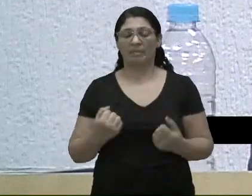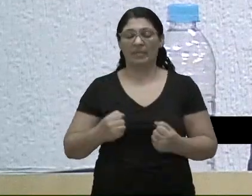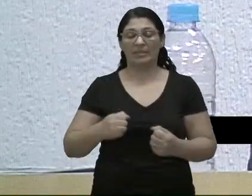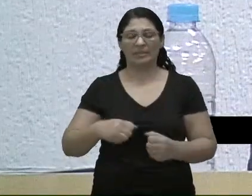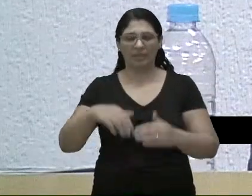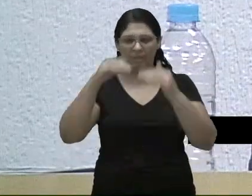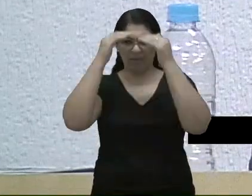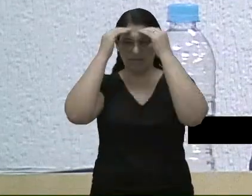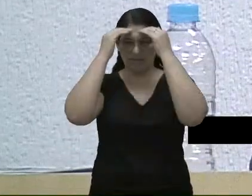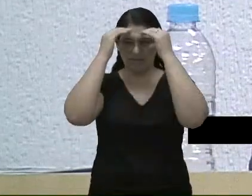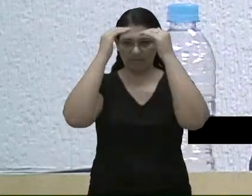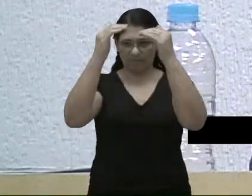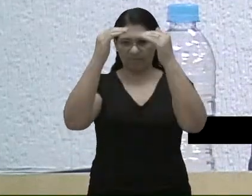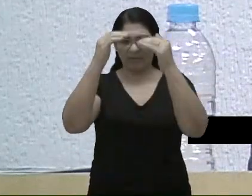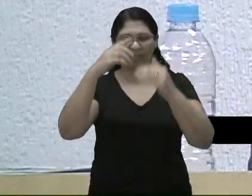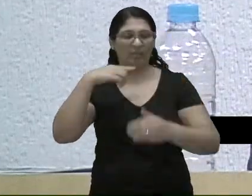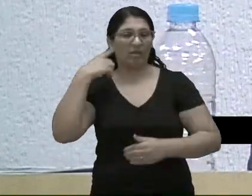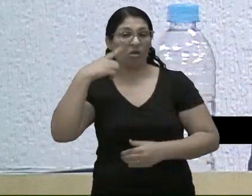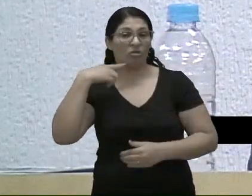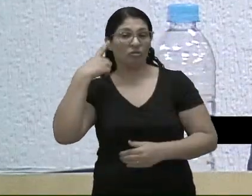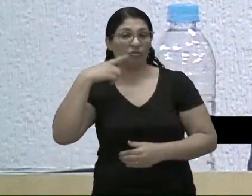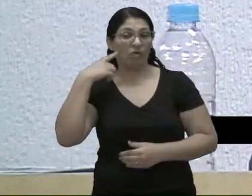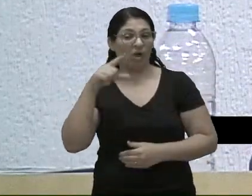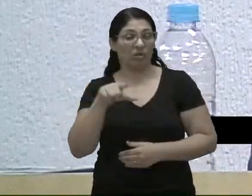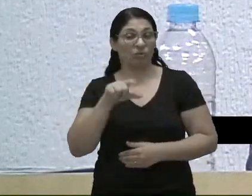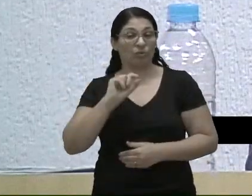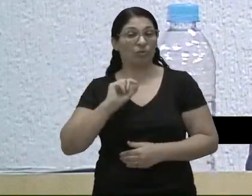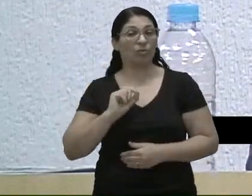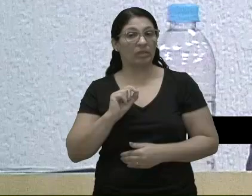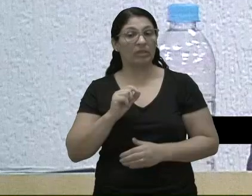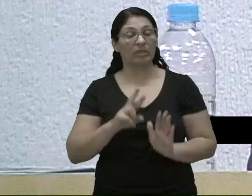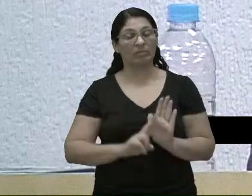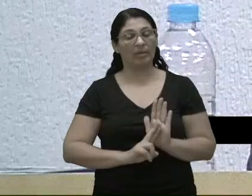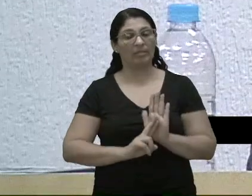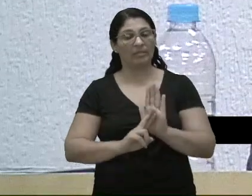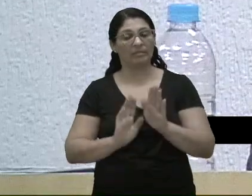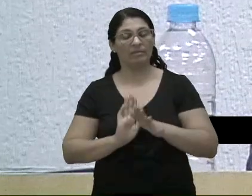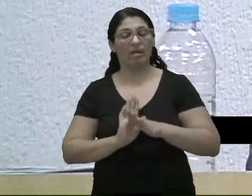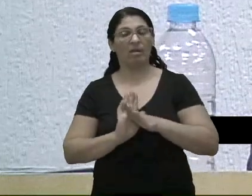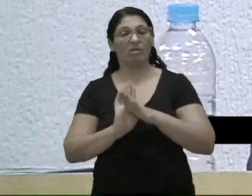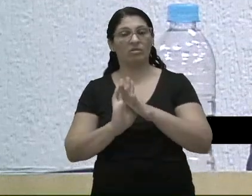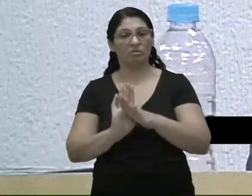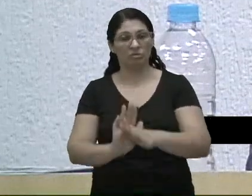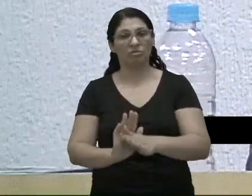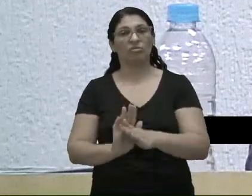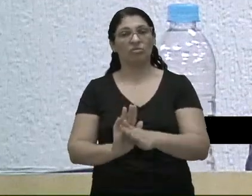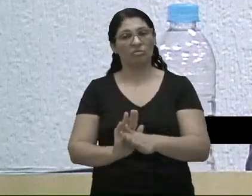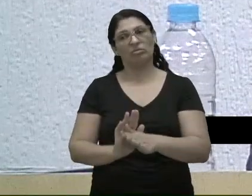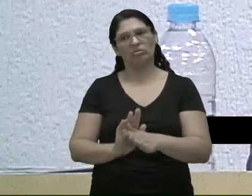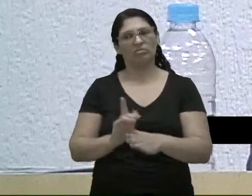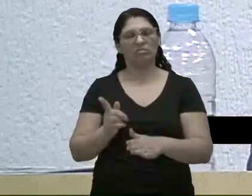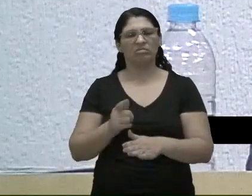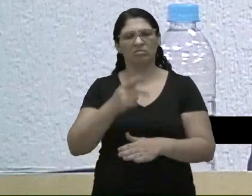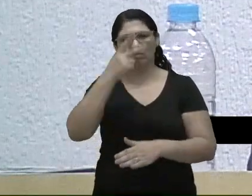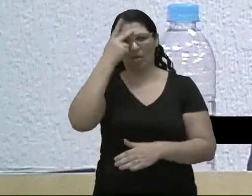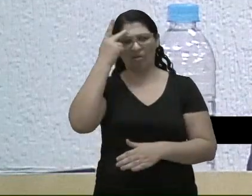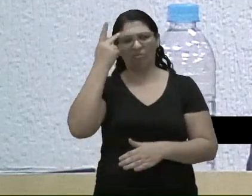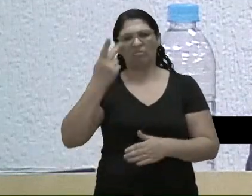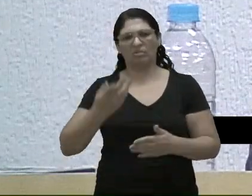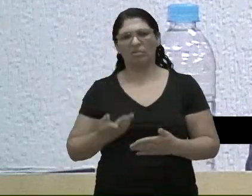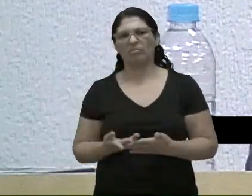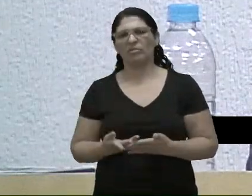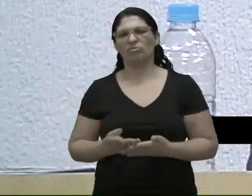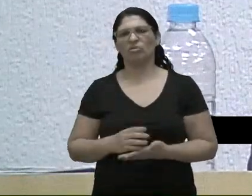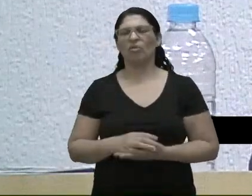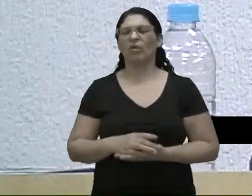advogado, contratado, nomeado, para que ele possa auxiliar aí o depoente, que no caso não é nem investigado, é